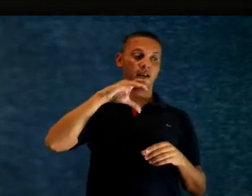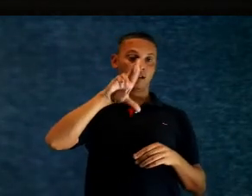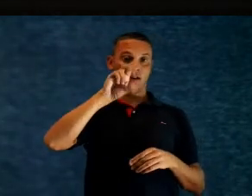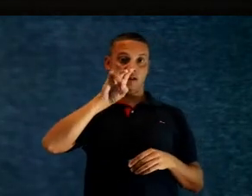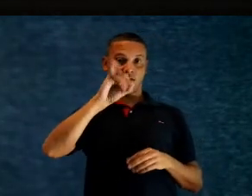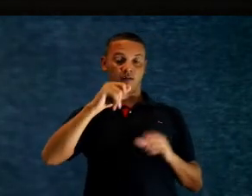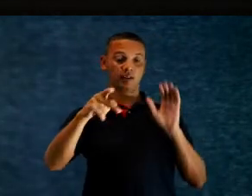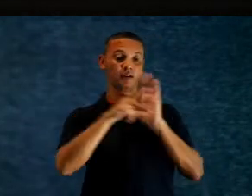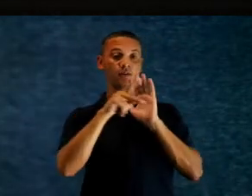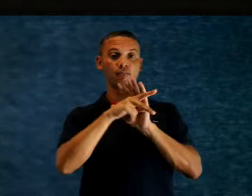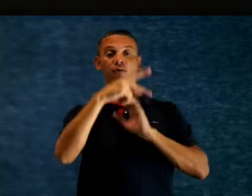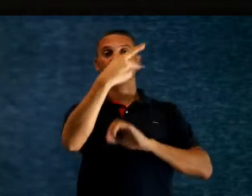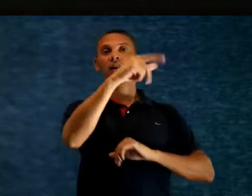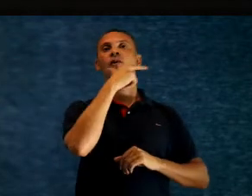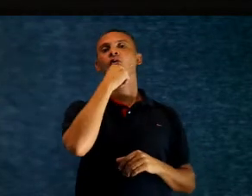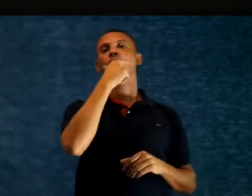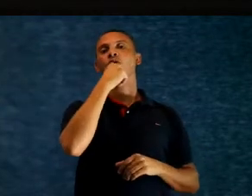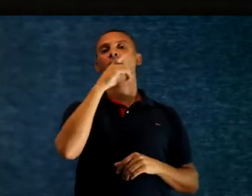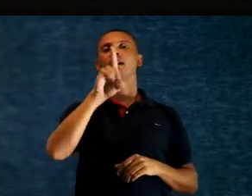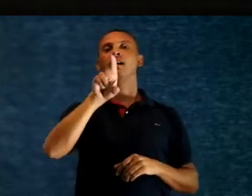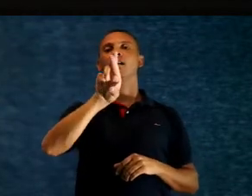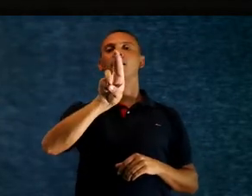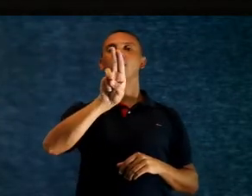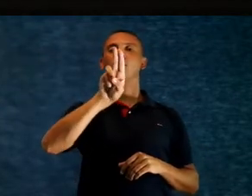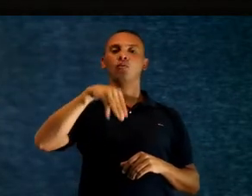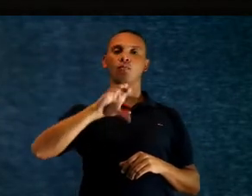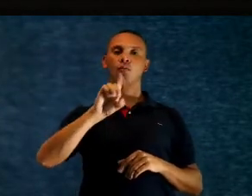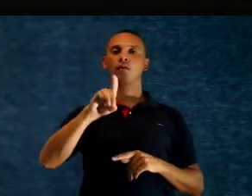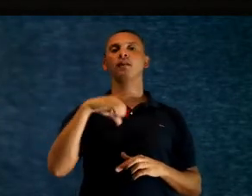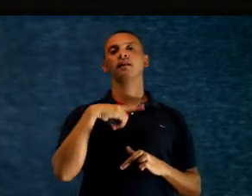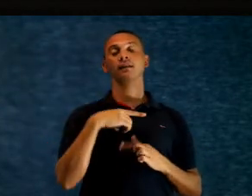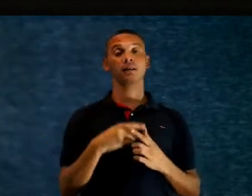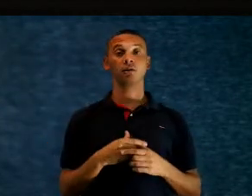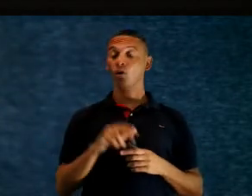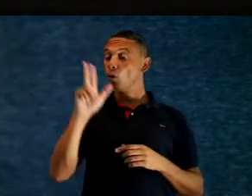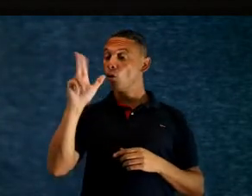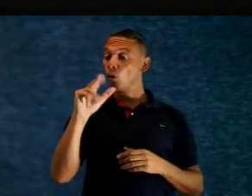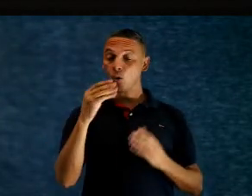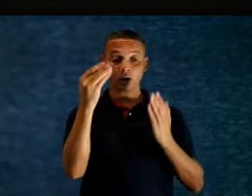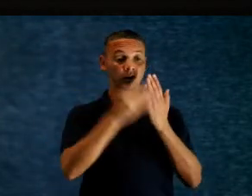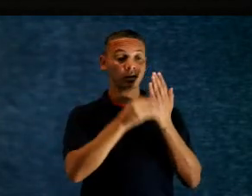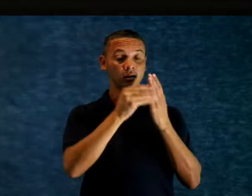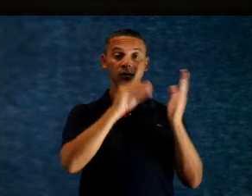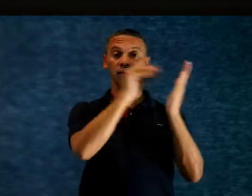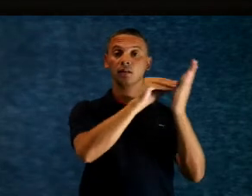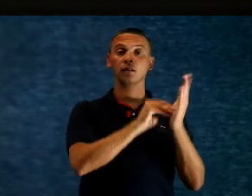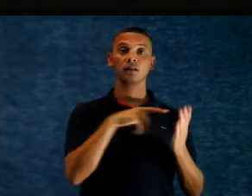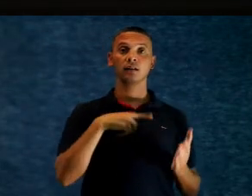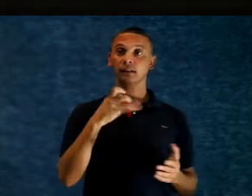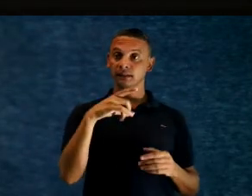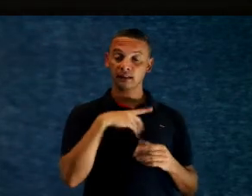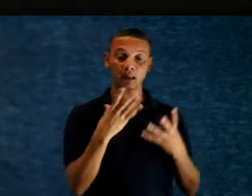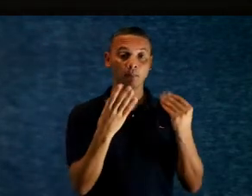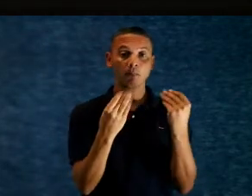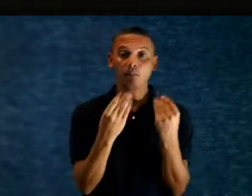centenas de textos que não foram reunidos em volume, a Maria Julieta, muito mais. Né? Então, a nossa expectativa é